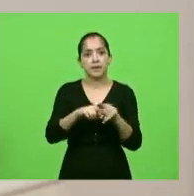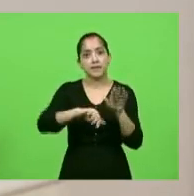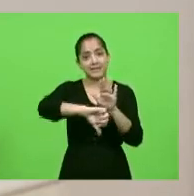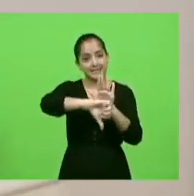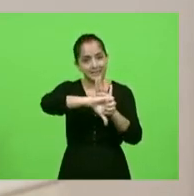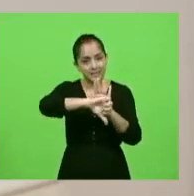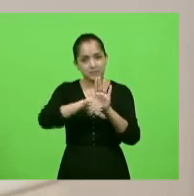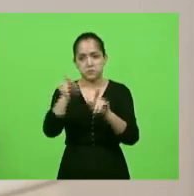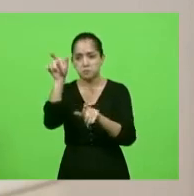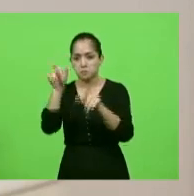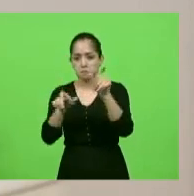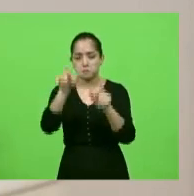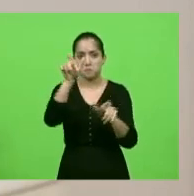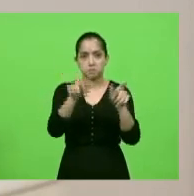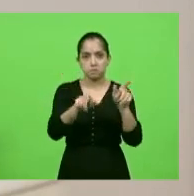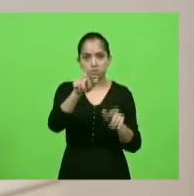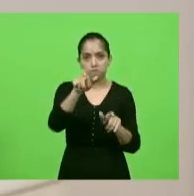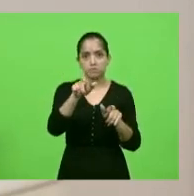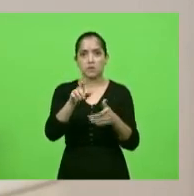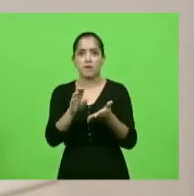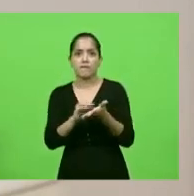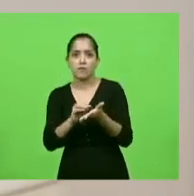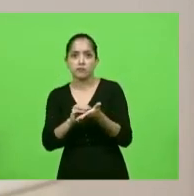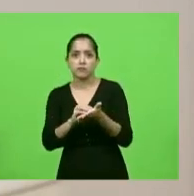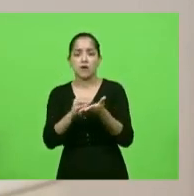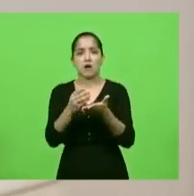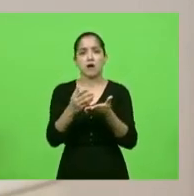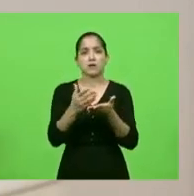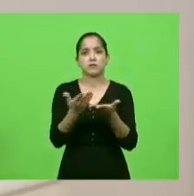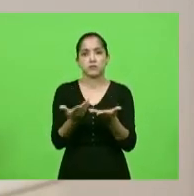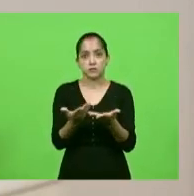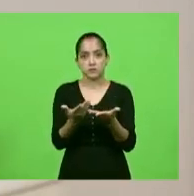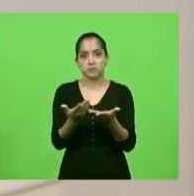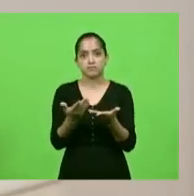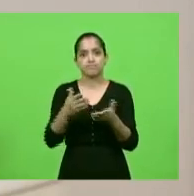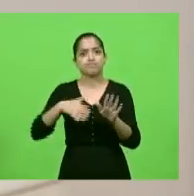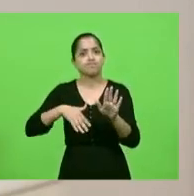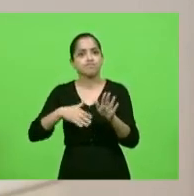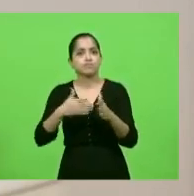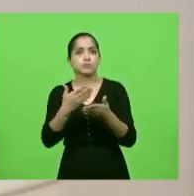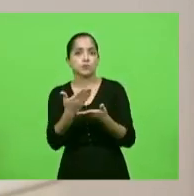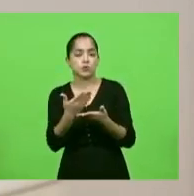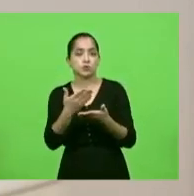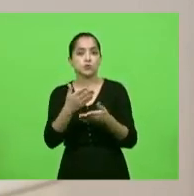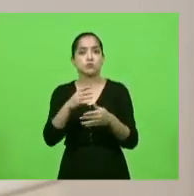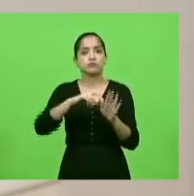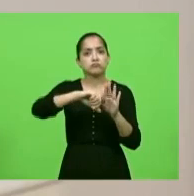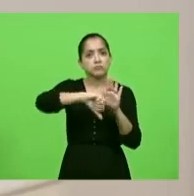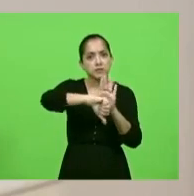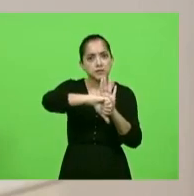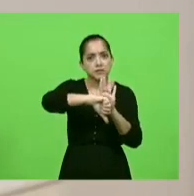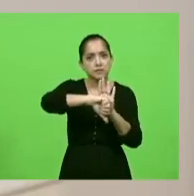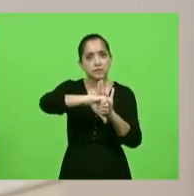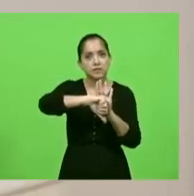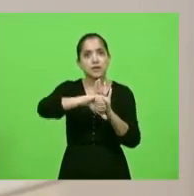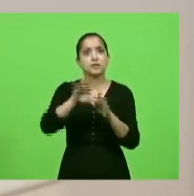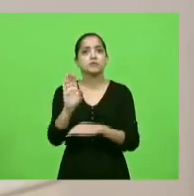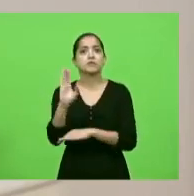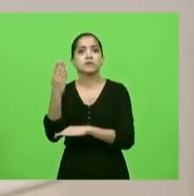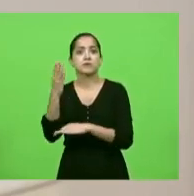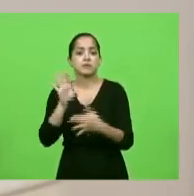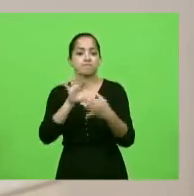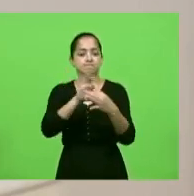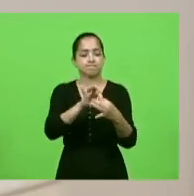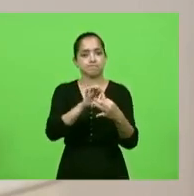criminosos, falsários, contrabandistas, por não ser contrabandista, criminoso, falsário, nem a ele se vincular,